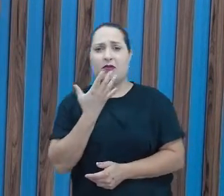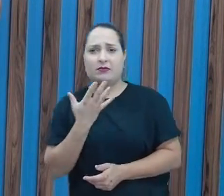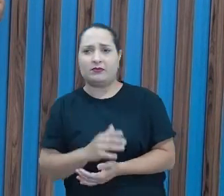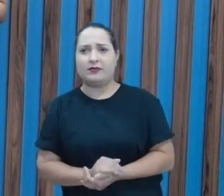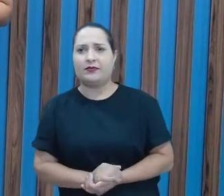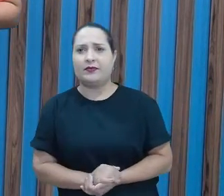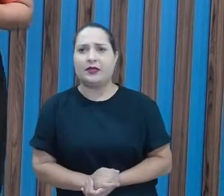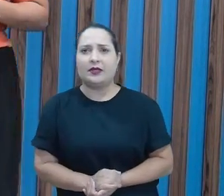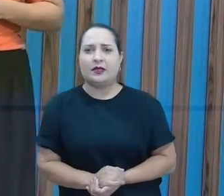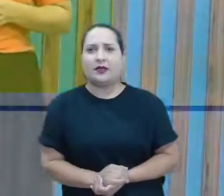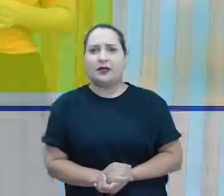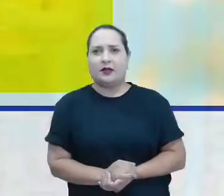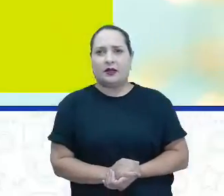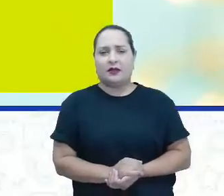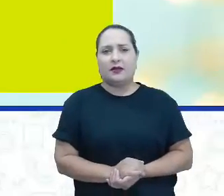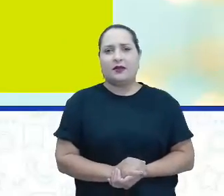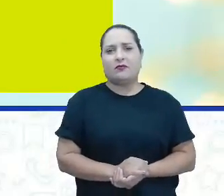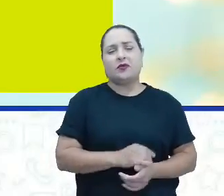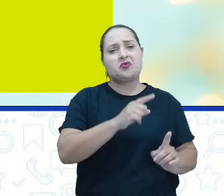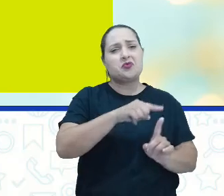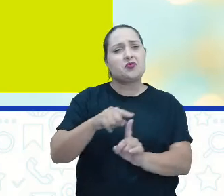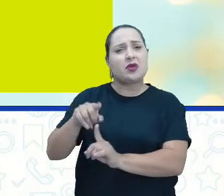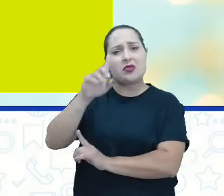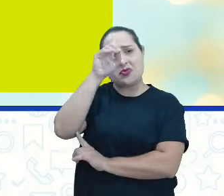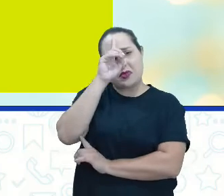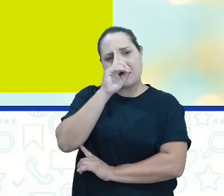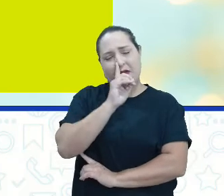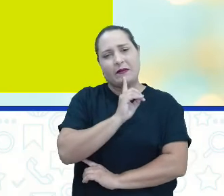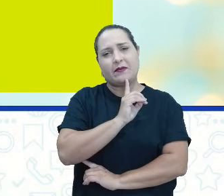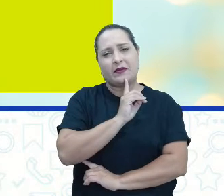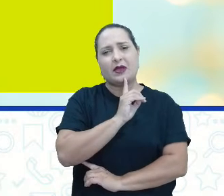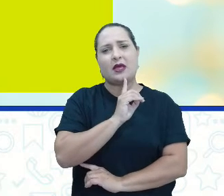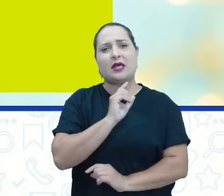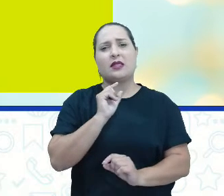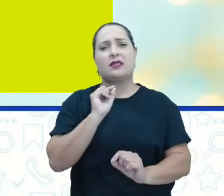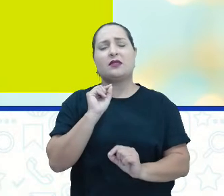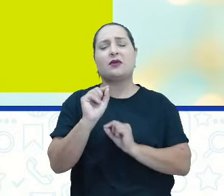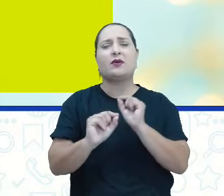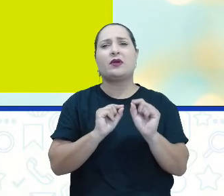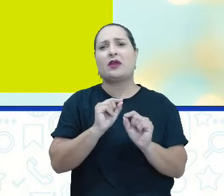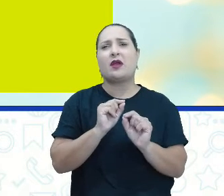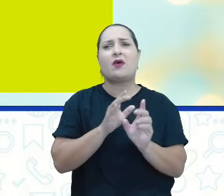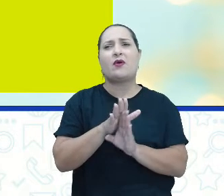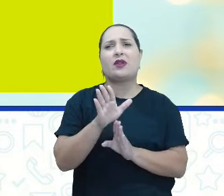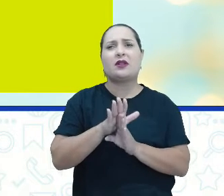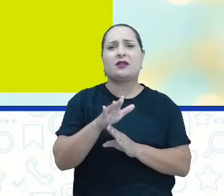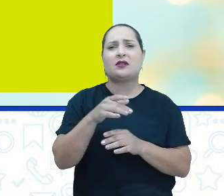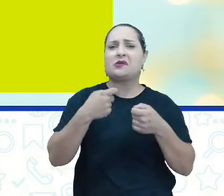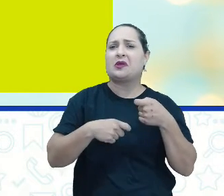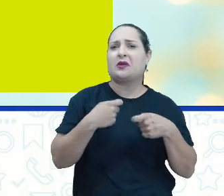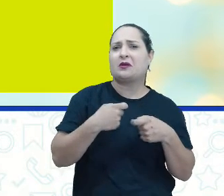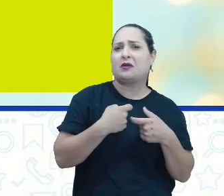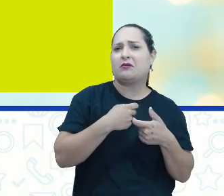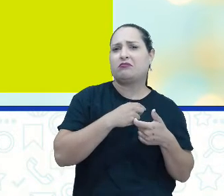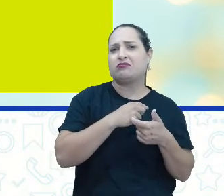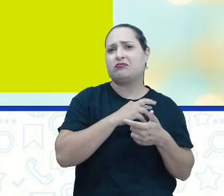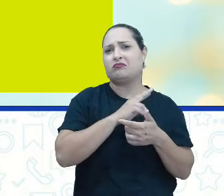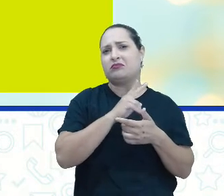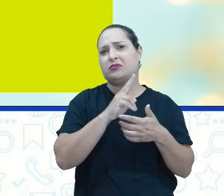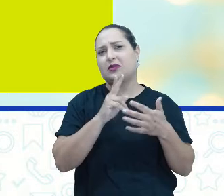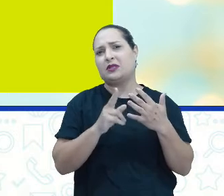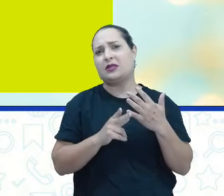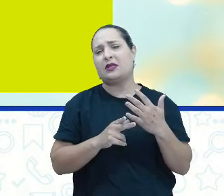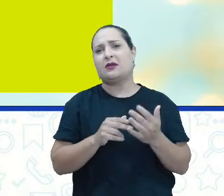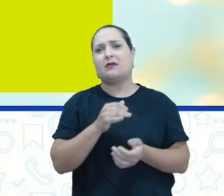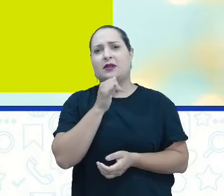E a gente tem os estereótipos do que a gente fala, do que a gente chama de orientação sexual, né? Sexualidades que não sejam